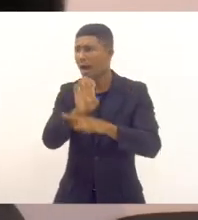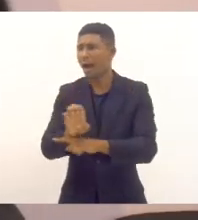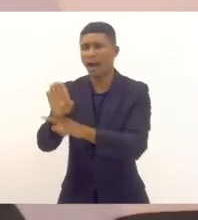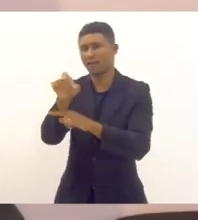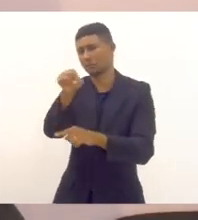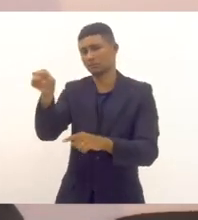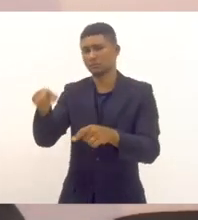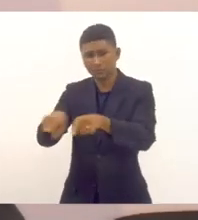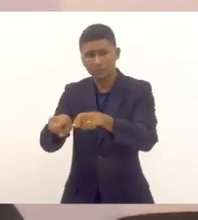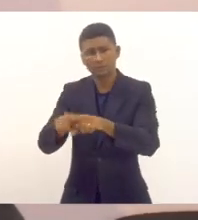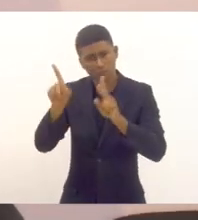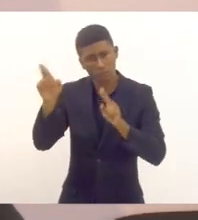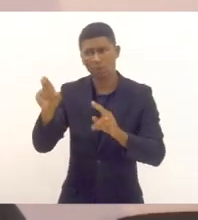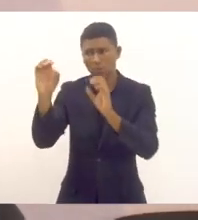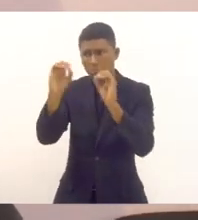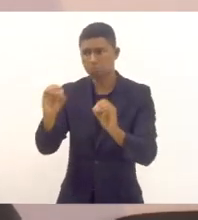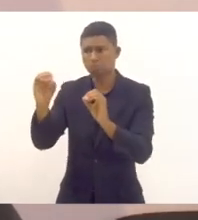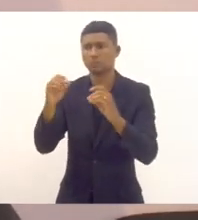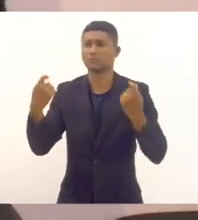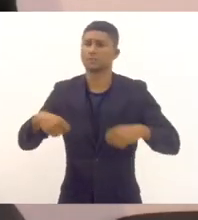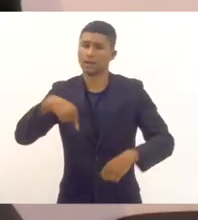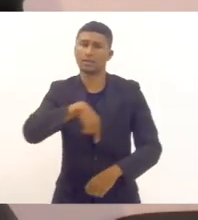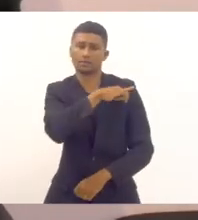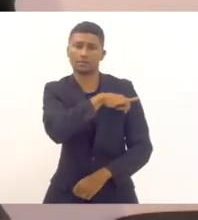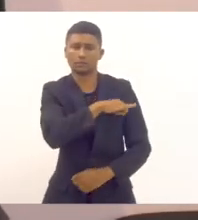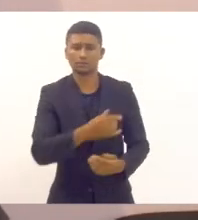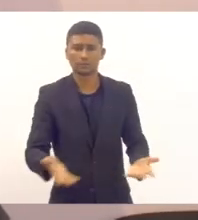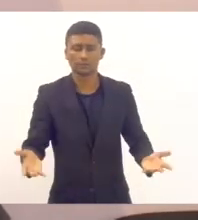né? Quer dizer, passa a ver.